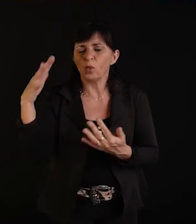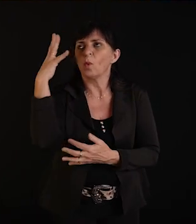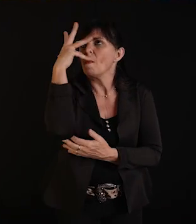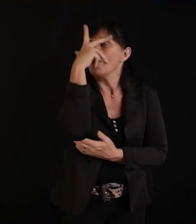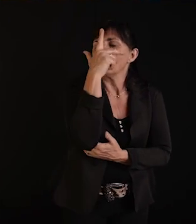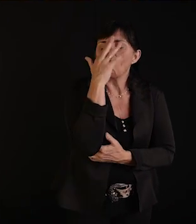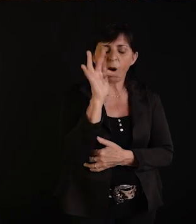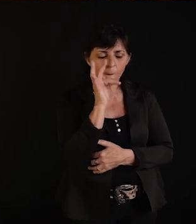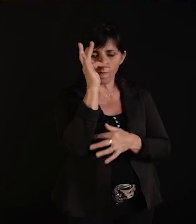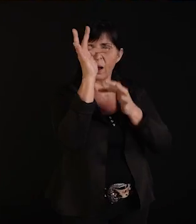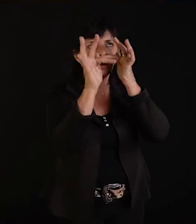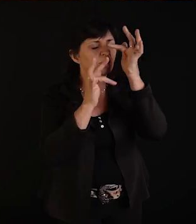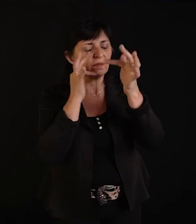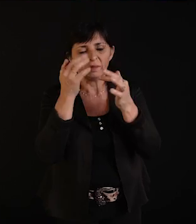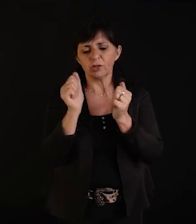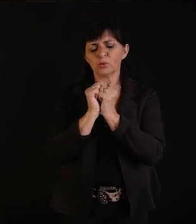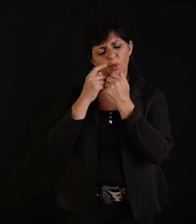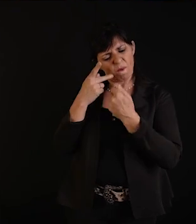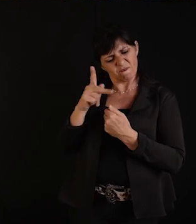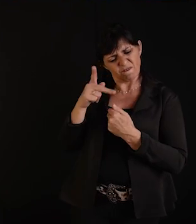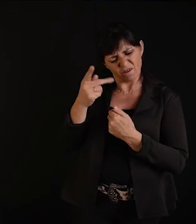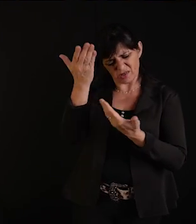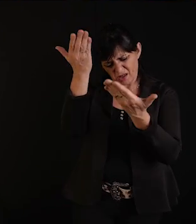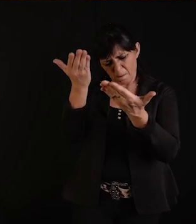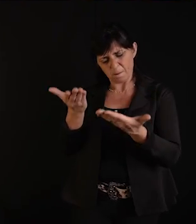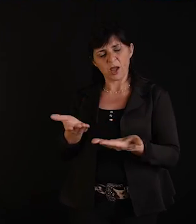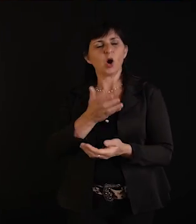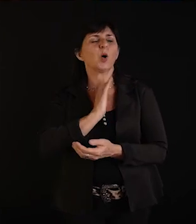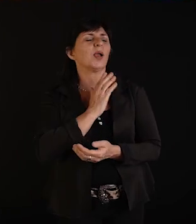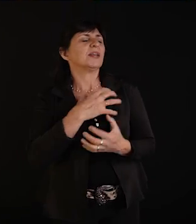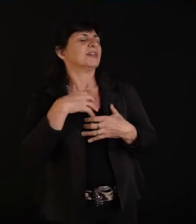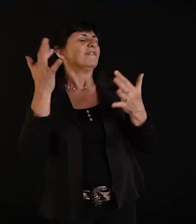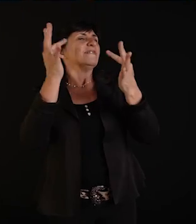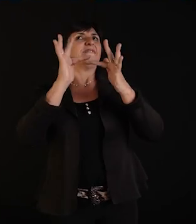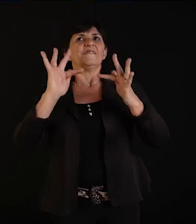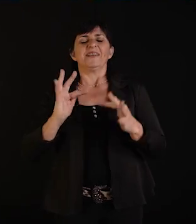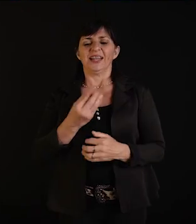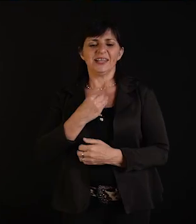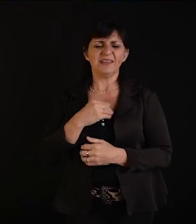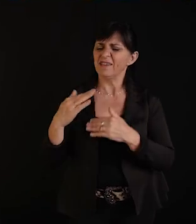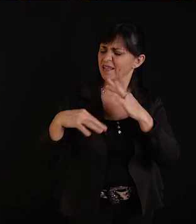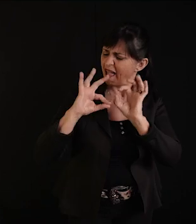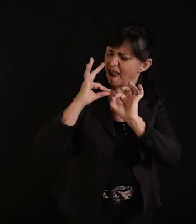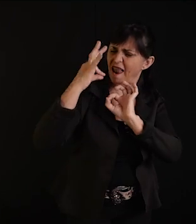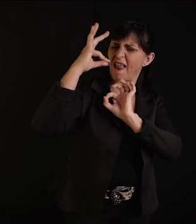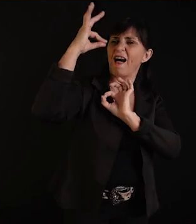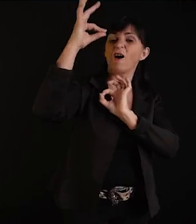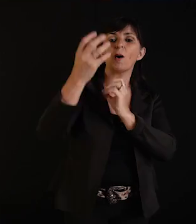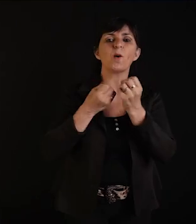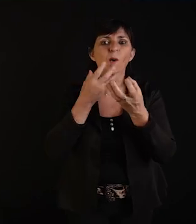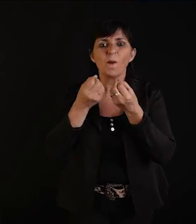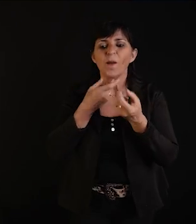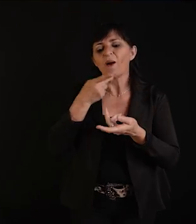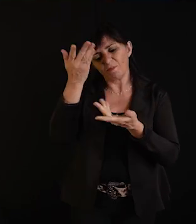uma flor. Com você meu coração tem alegria e vida longa, por isso eu me